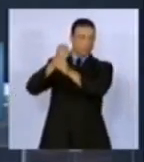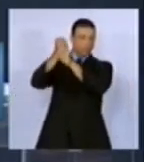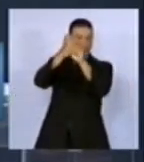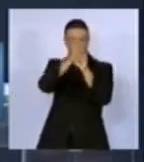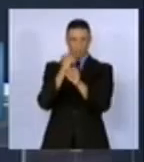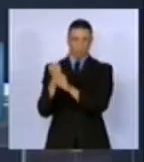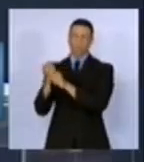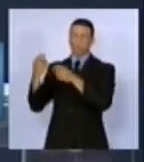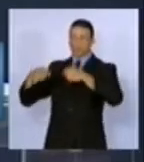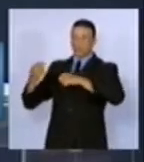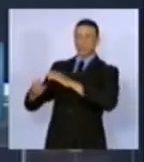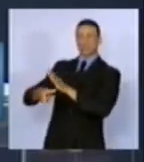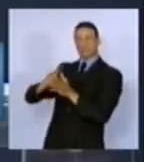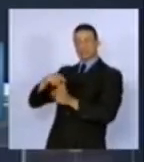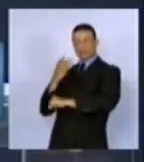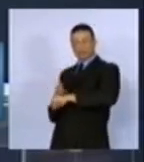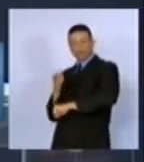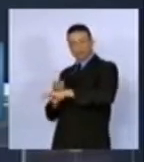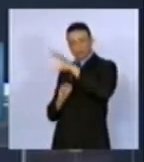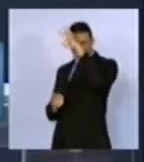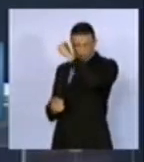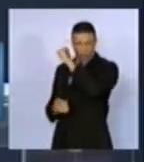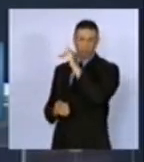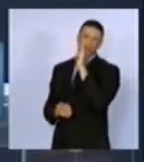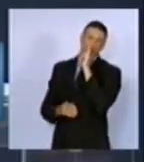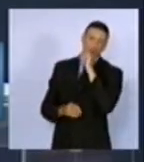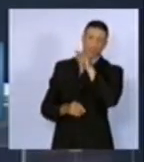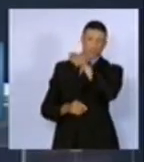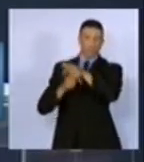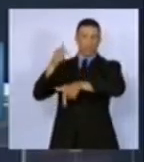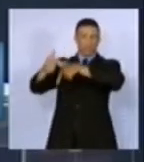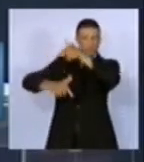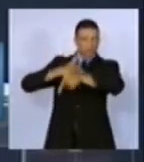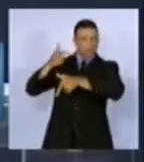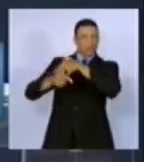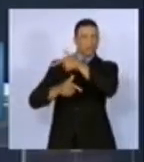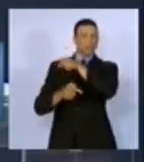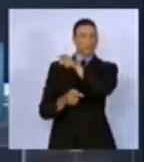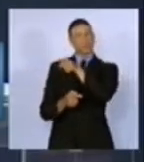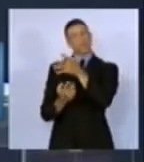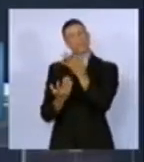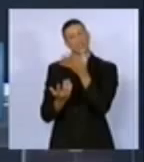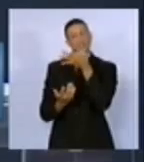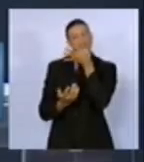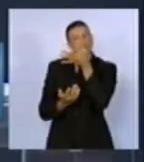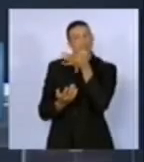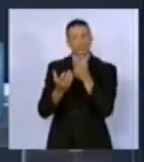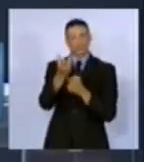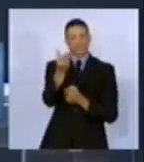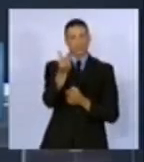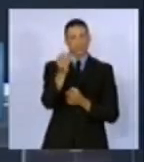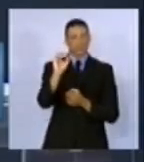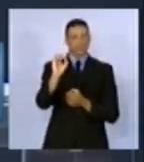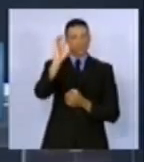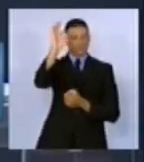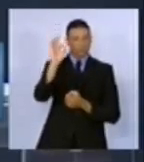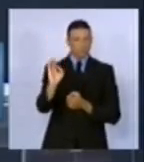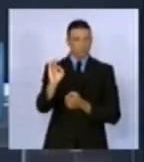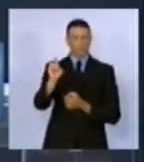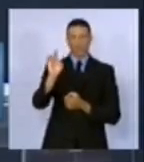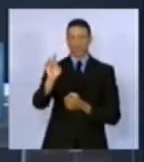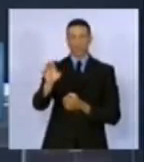paulatina porque realmente na conção civil as condições de trabalho eh grosso modo aí 60% somente de